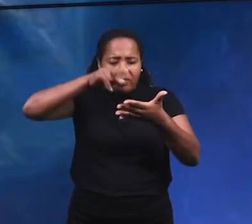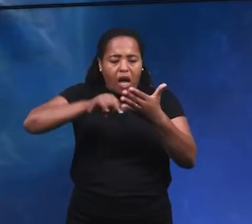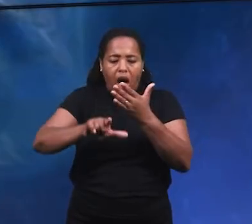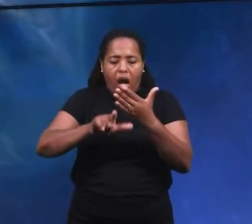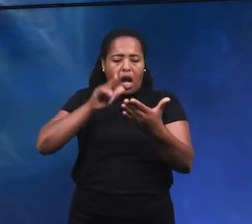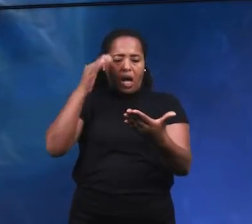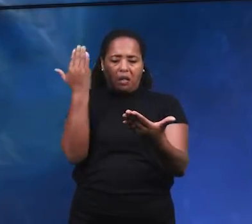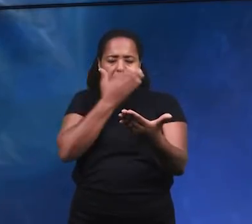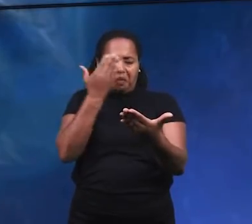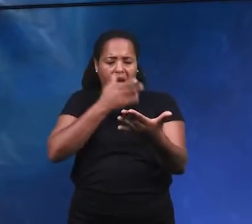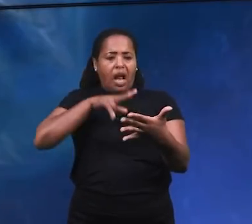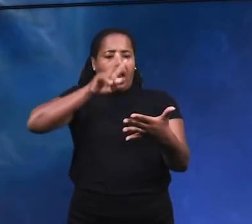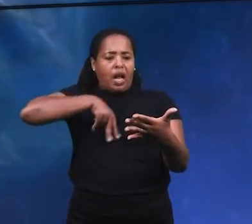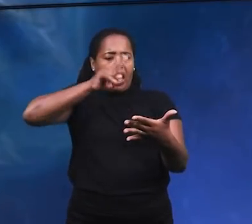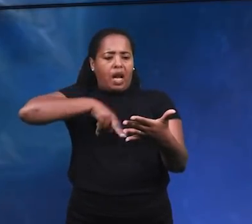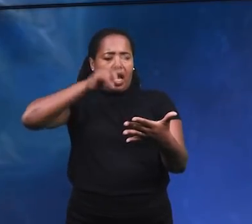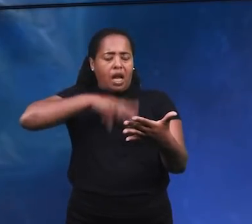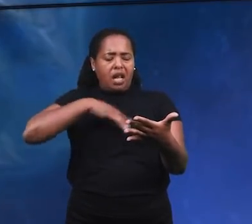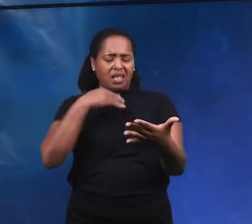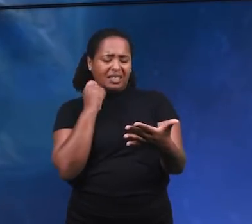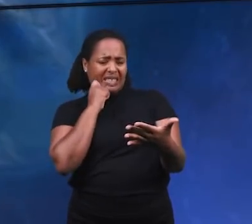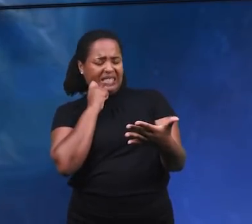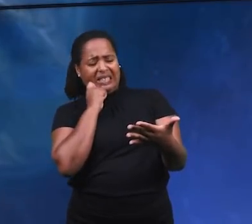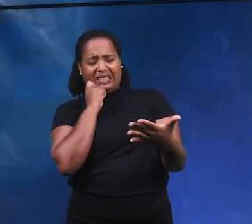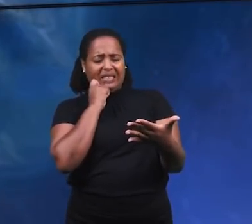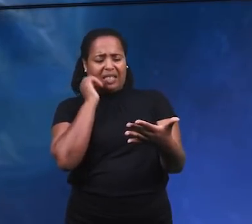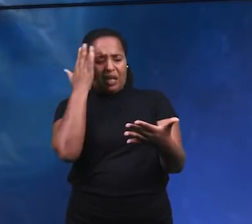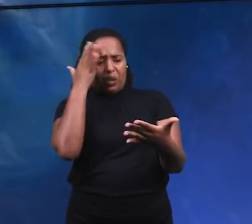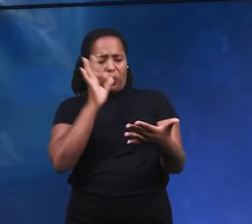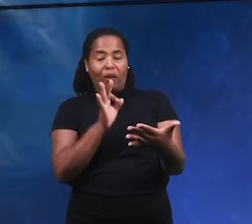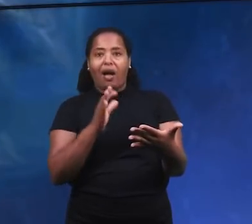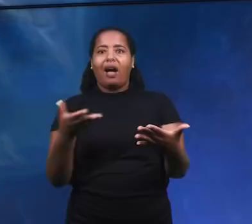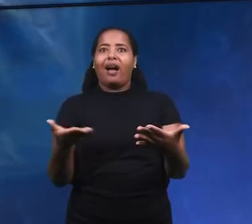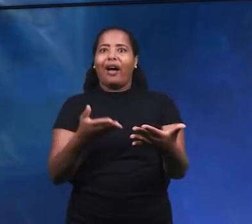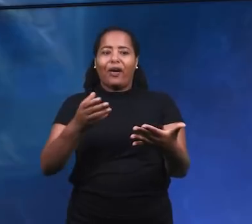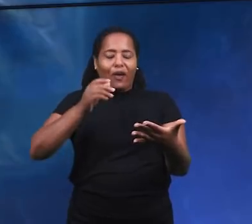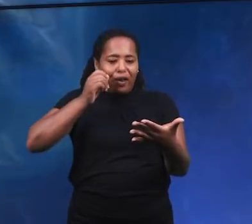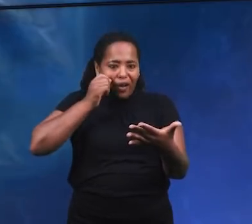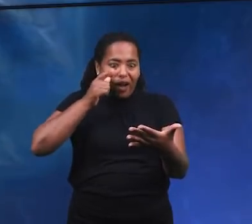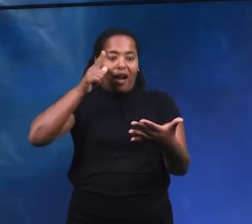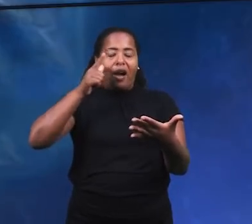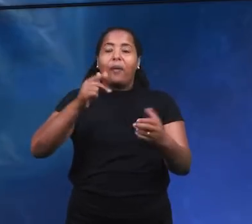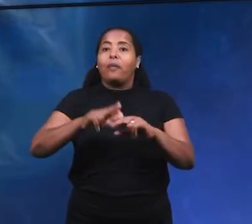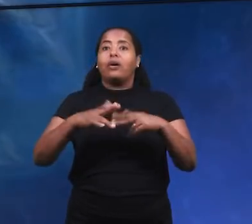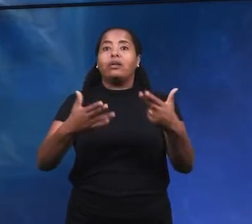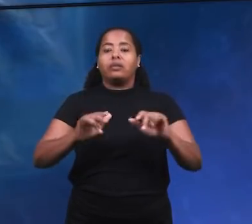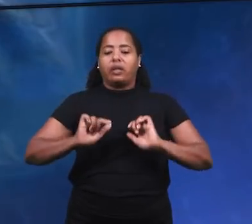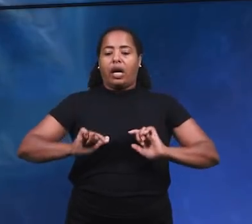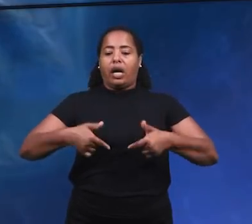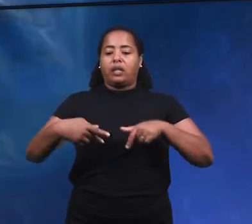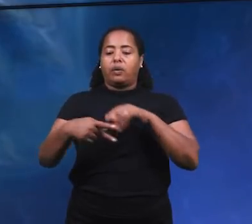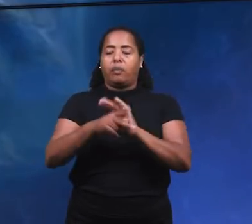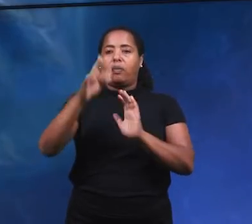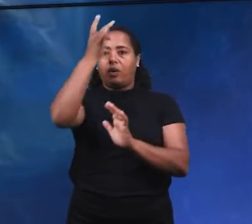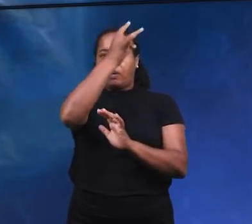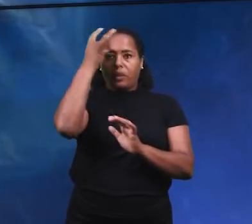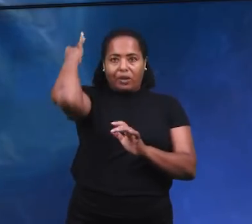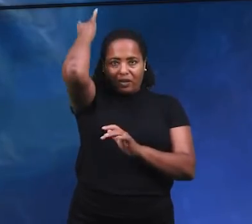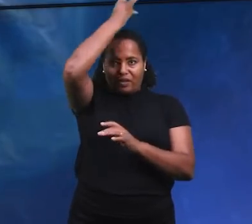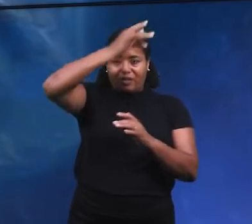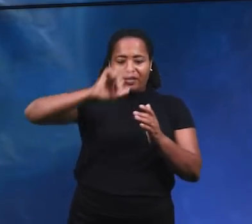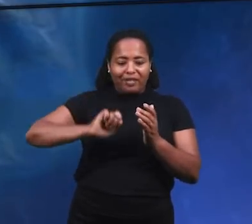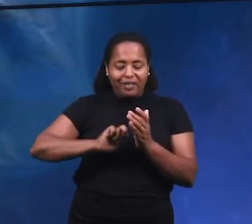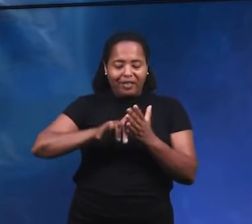coisas na palavra do Senhor que nós antes não tínhamos visto. Líamos várias vezes, mas não conseguíamos ver, porque agora estamos debaixo